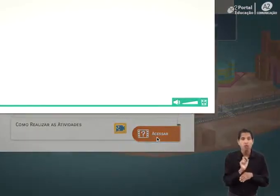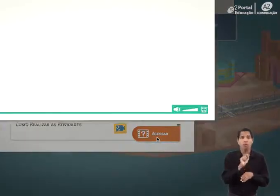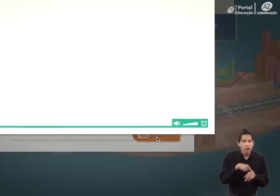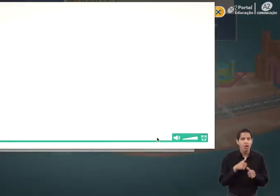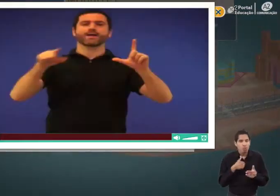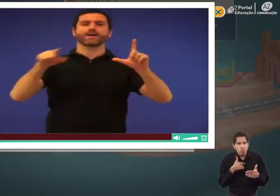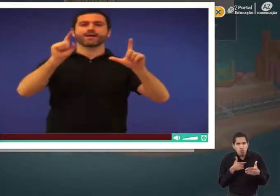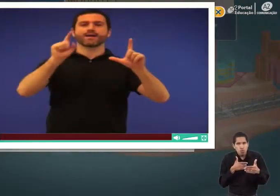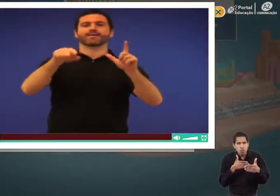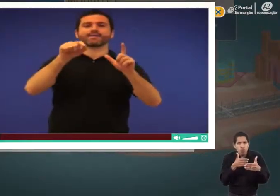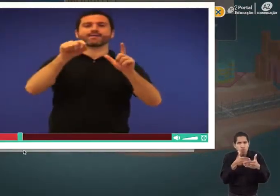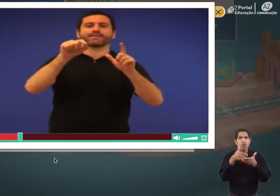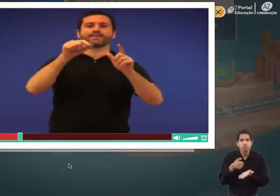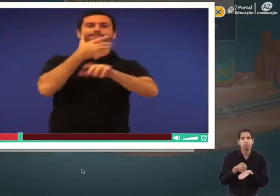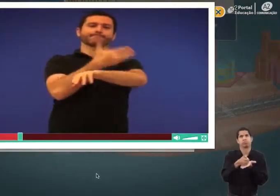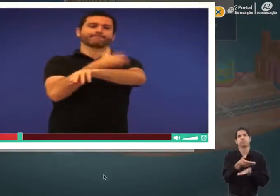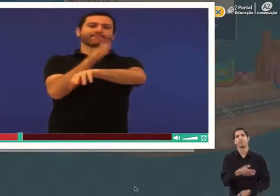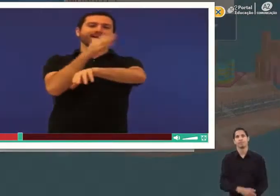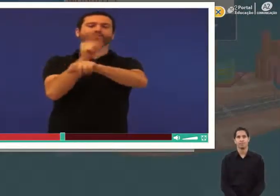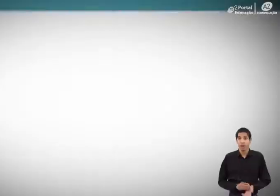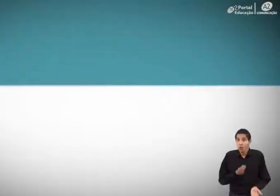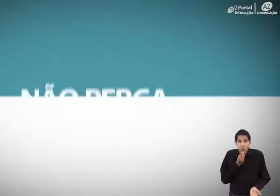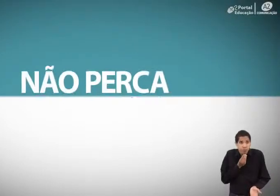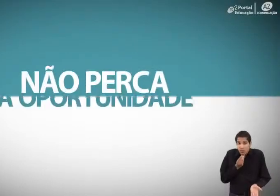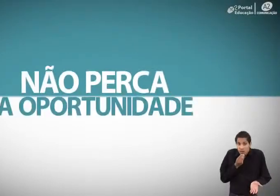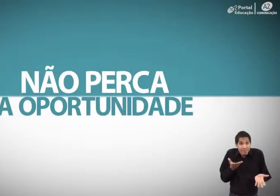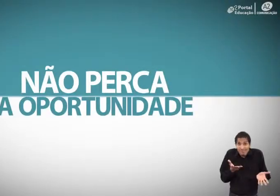acompanharão os nossos alunos ao longo de todo o curso.